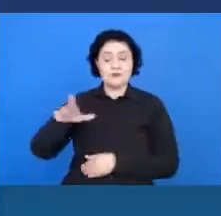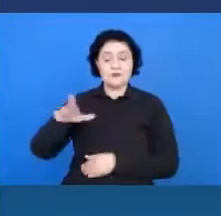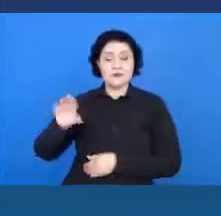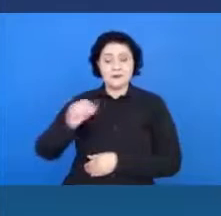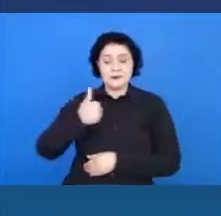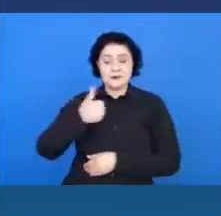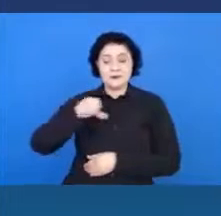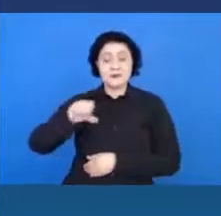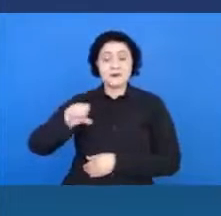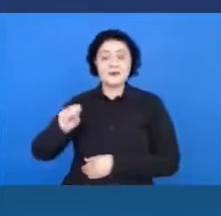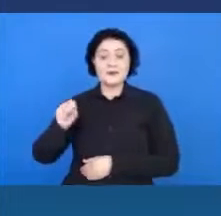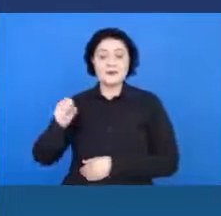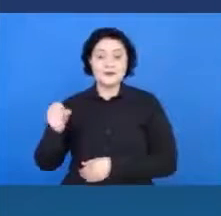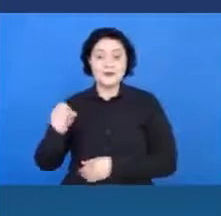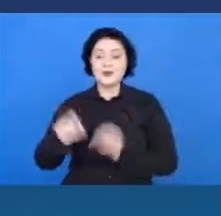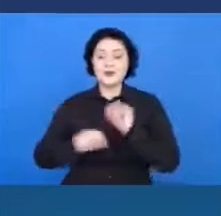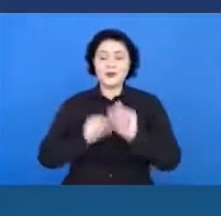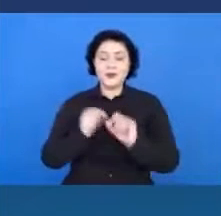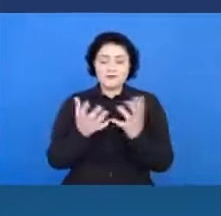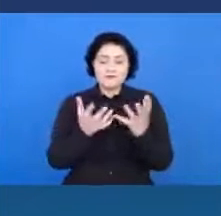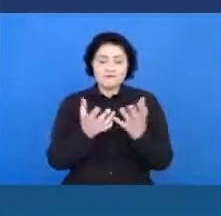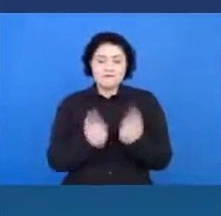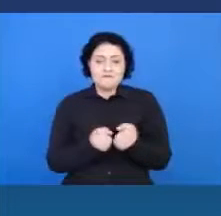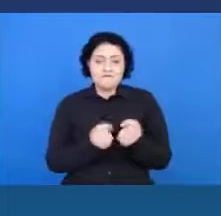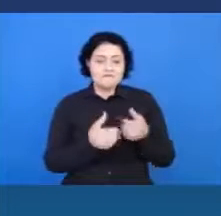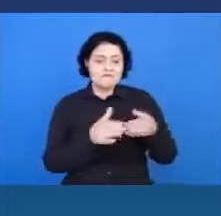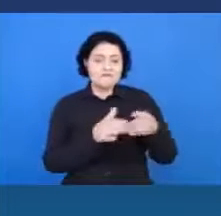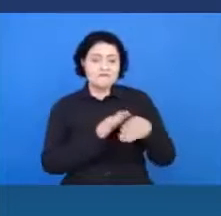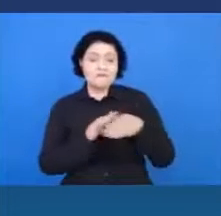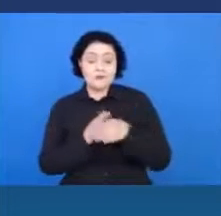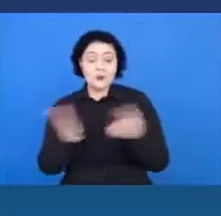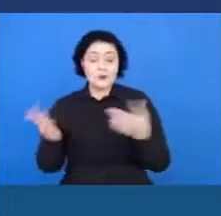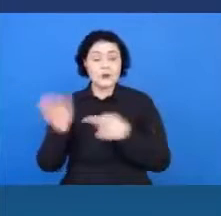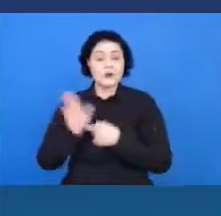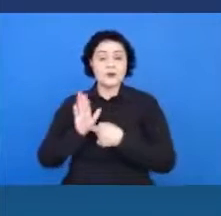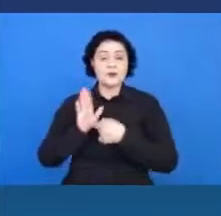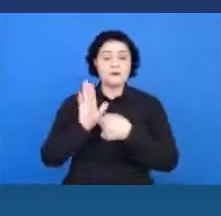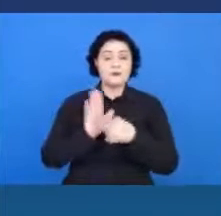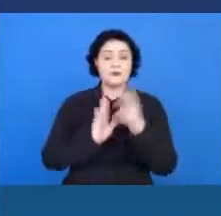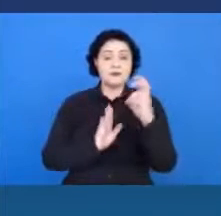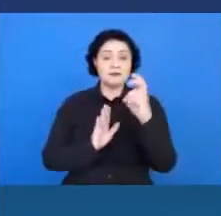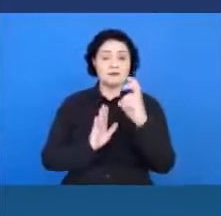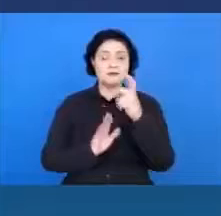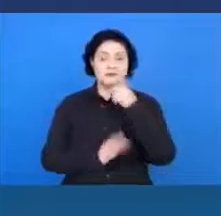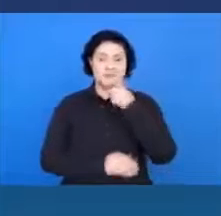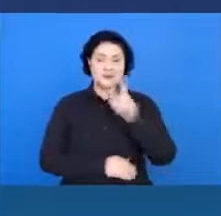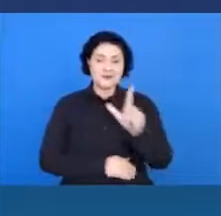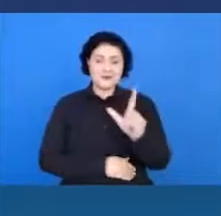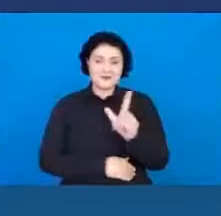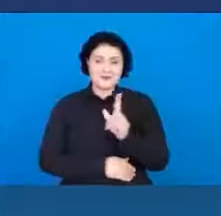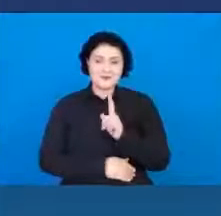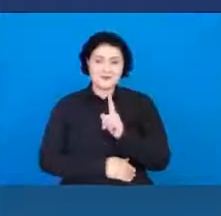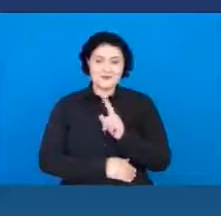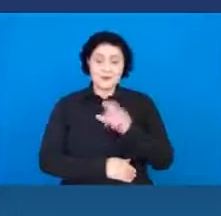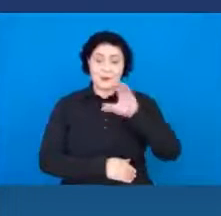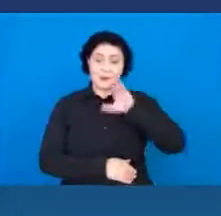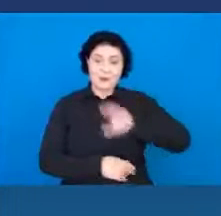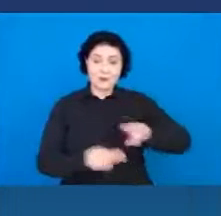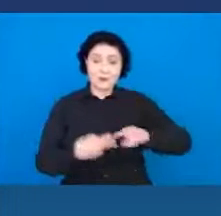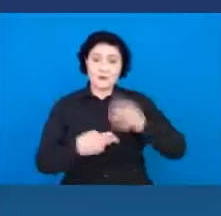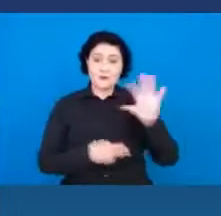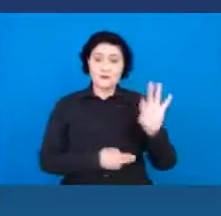1998 foi recebendo adendos e hoje se apresenta em cinco idiomas português